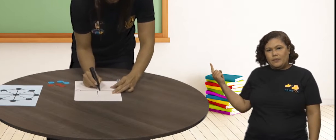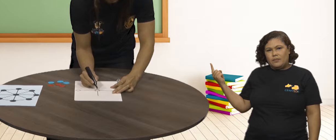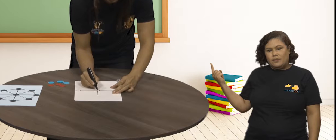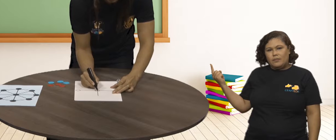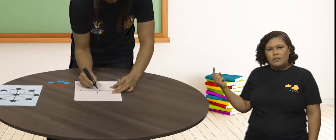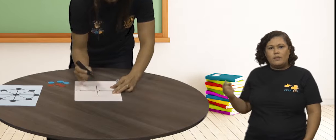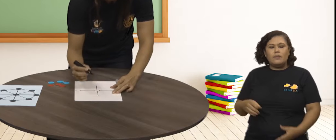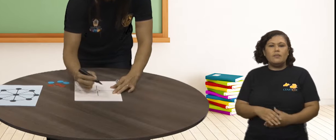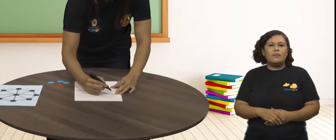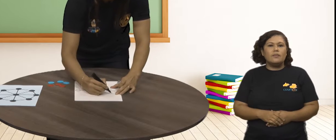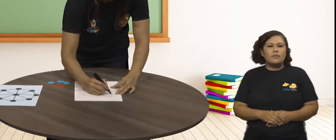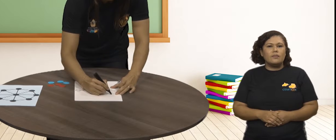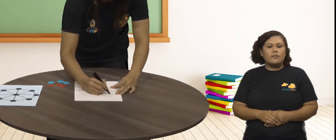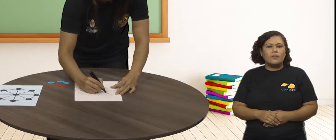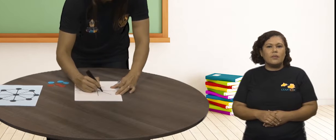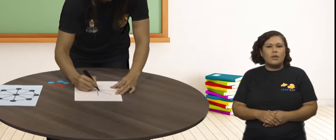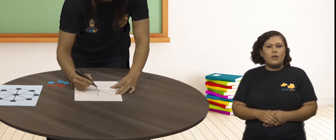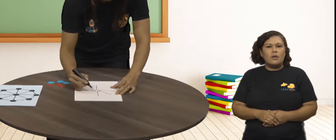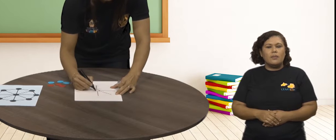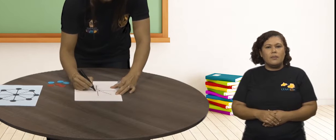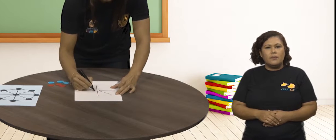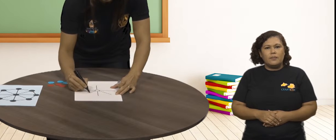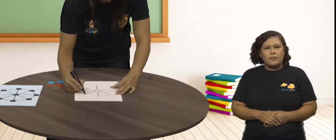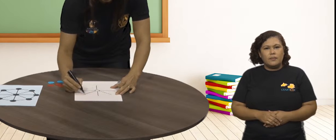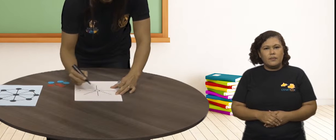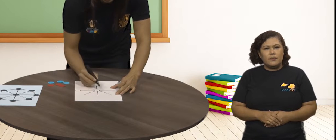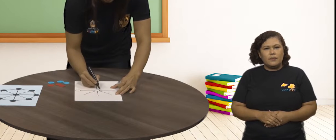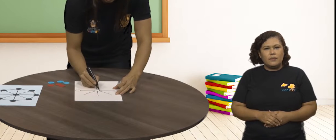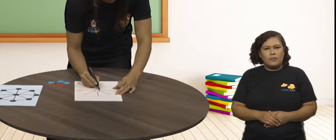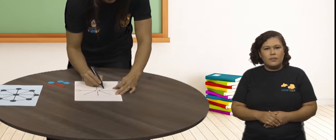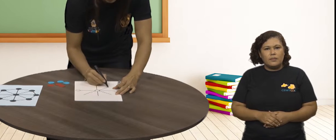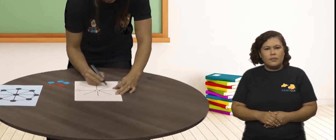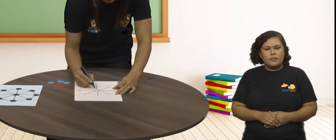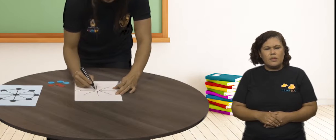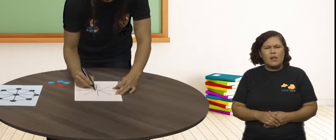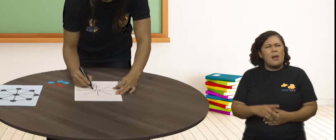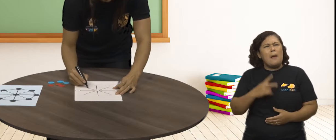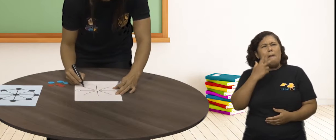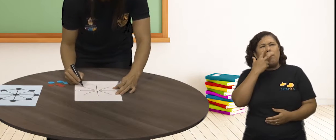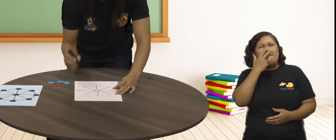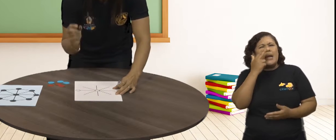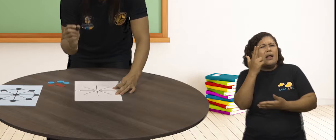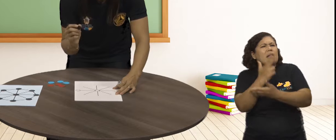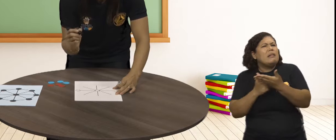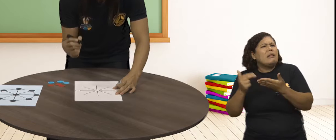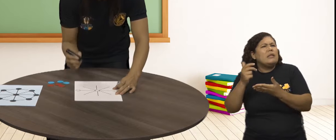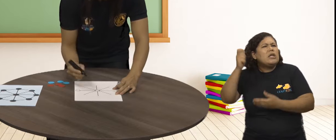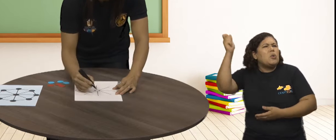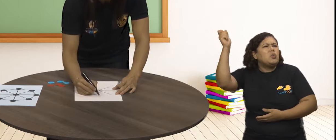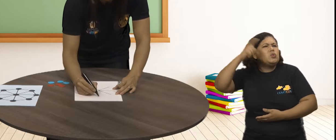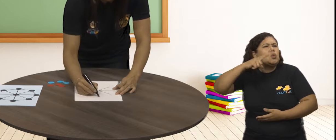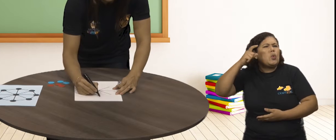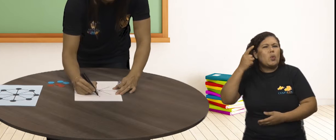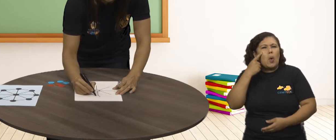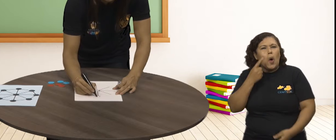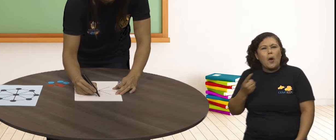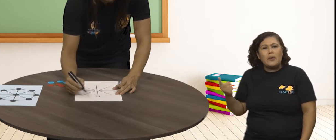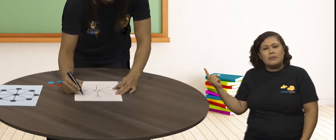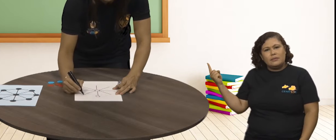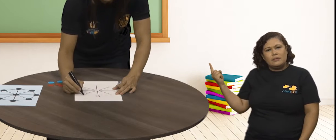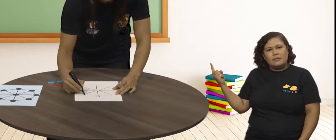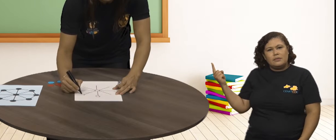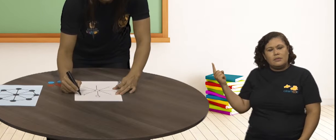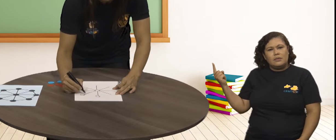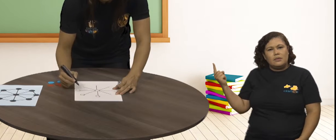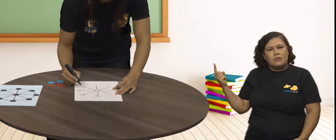pro outro. E aí eu puxo aqui 1, 2, como se fosse um sol, tá? E aí faz a